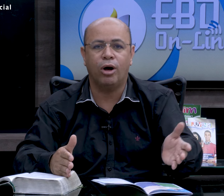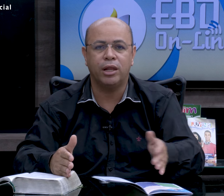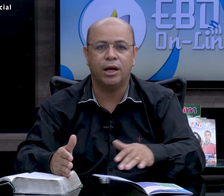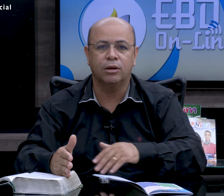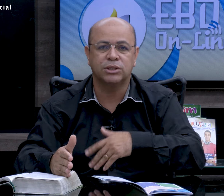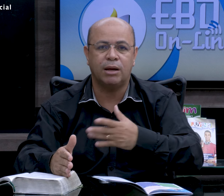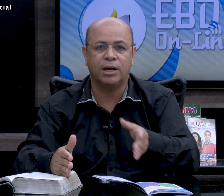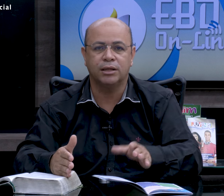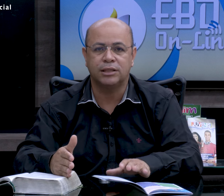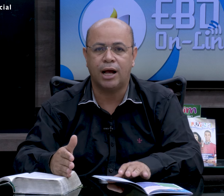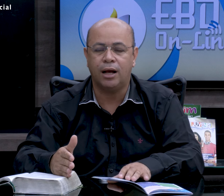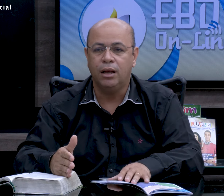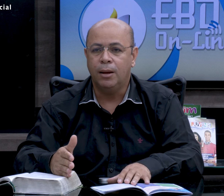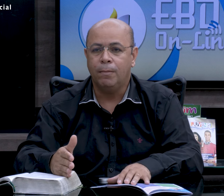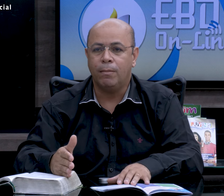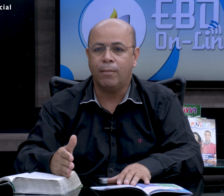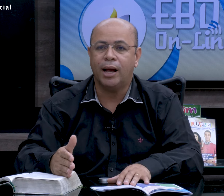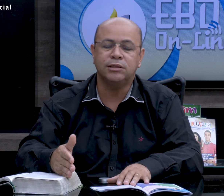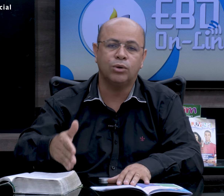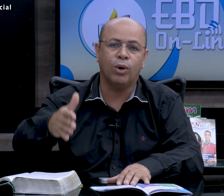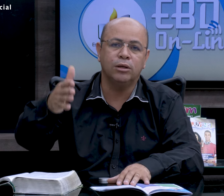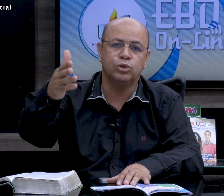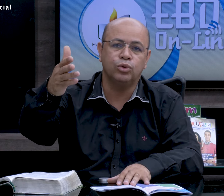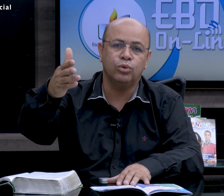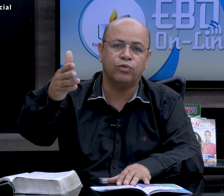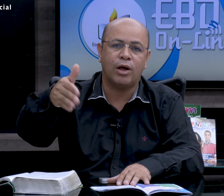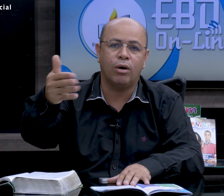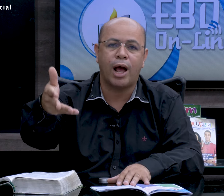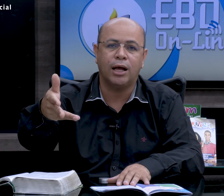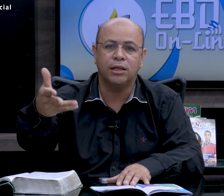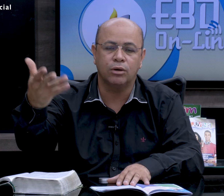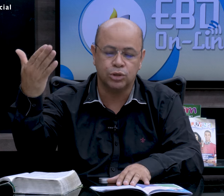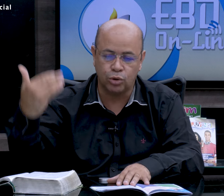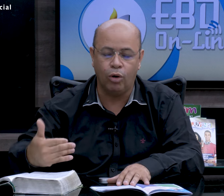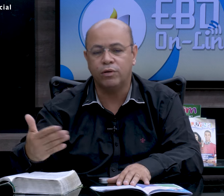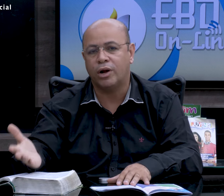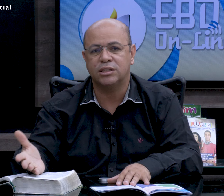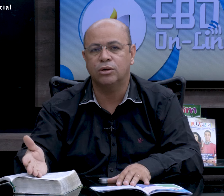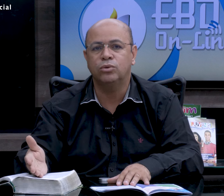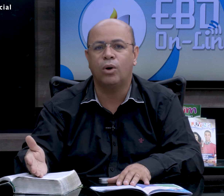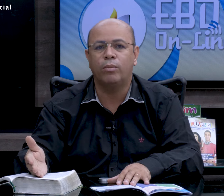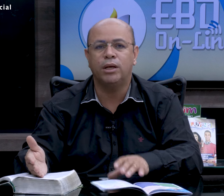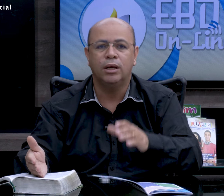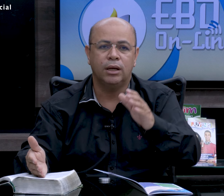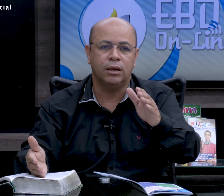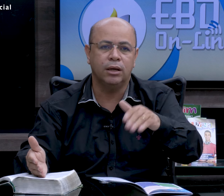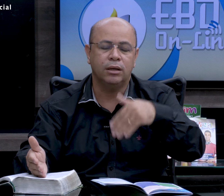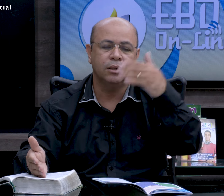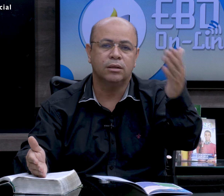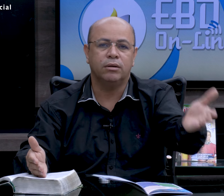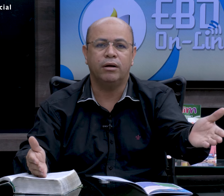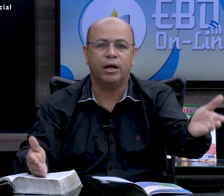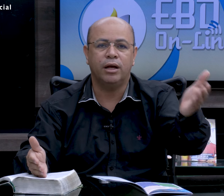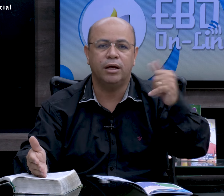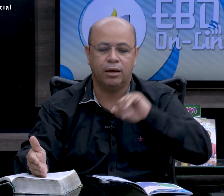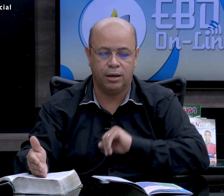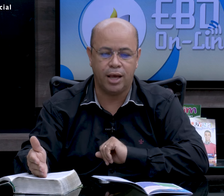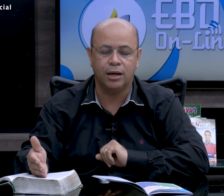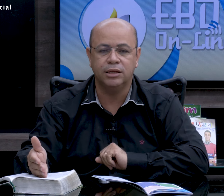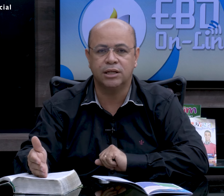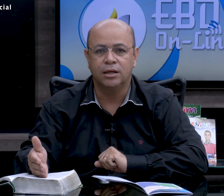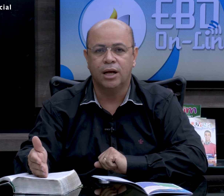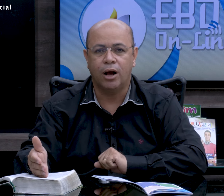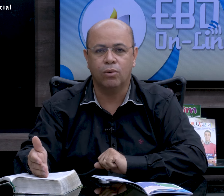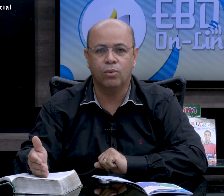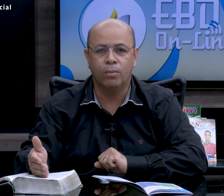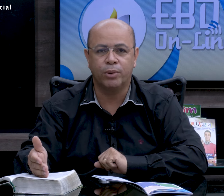oratória não sabe cantar mas quando vai orar Deus ouve a oração do homem e não é eh